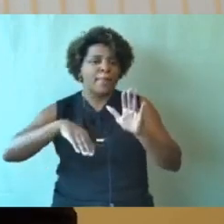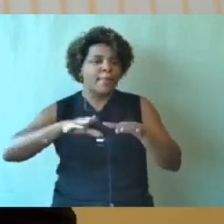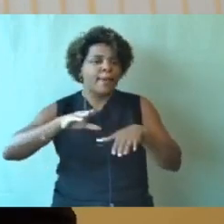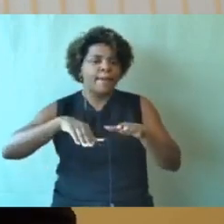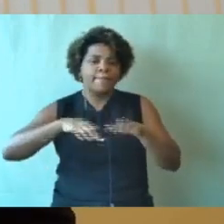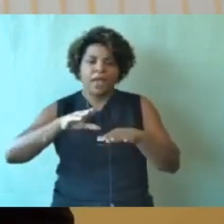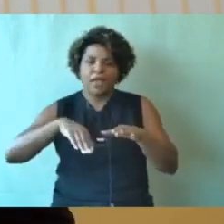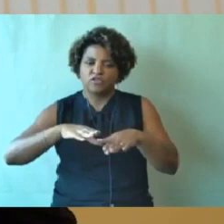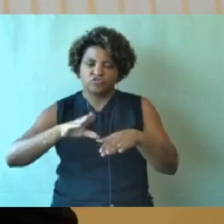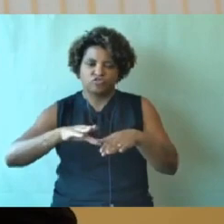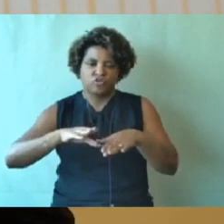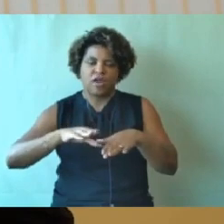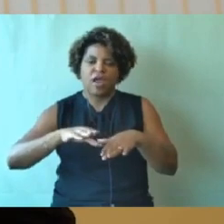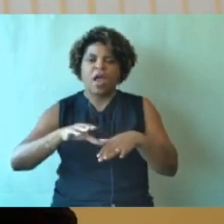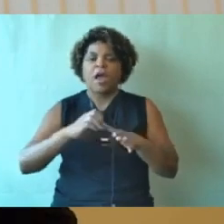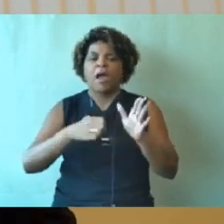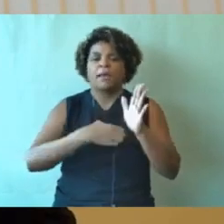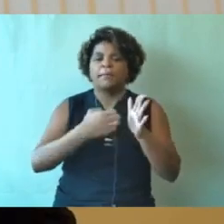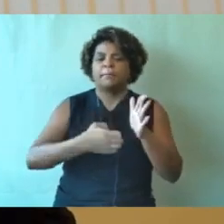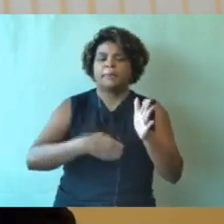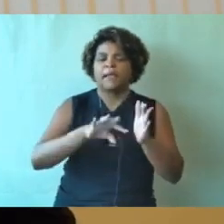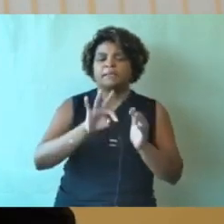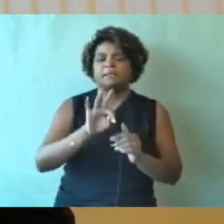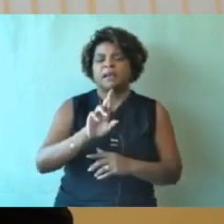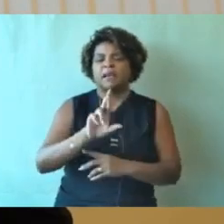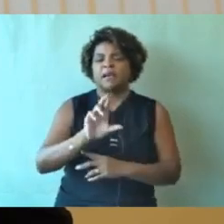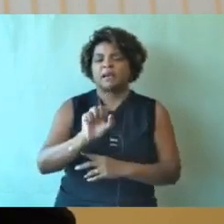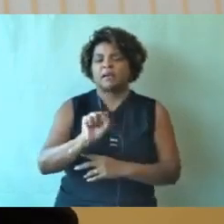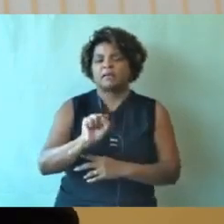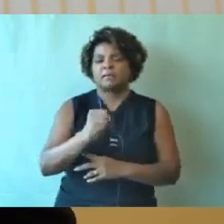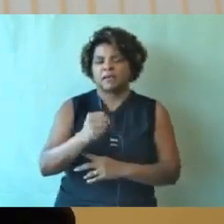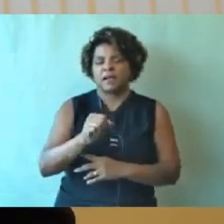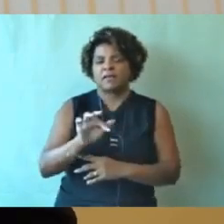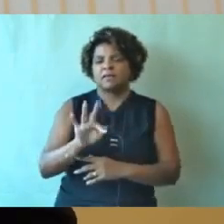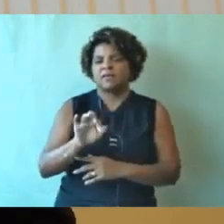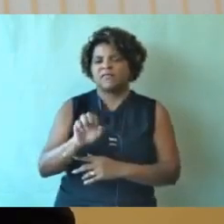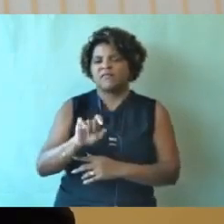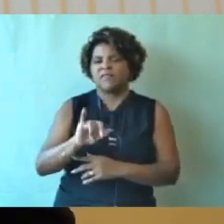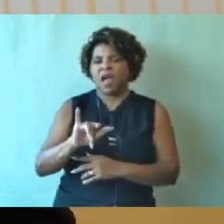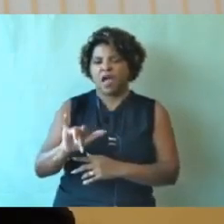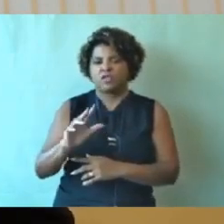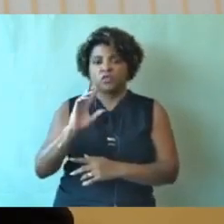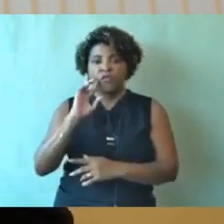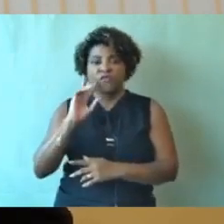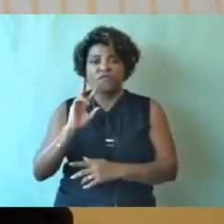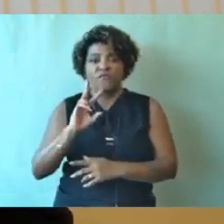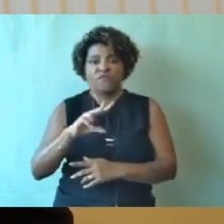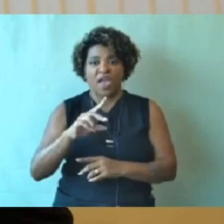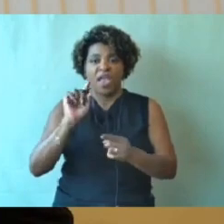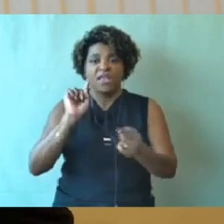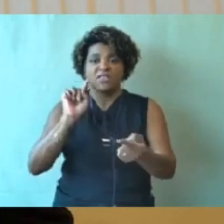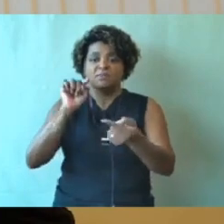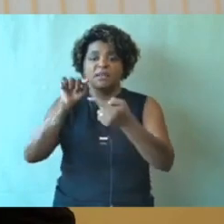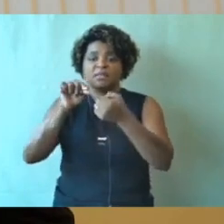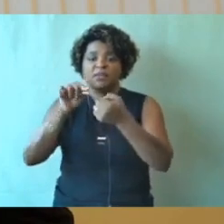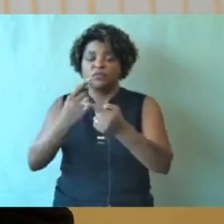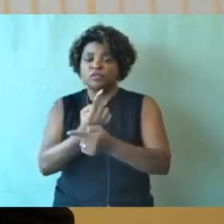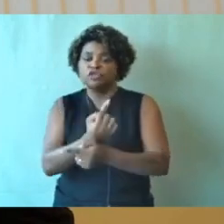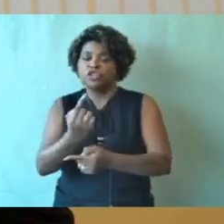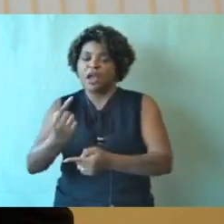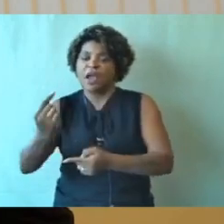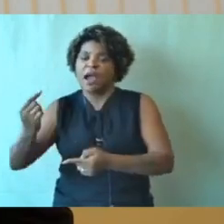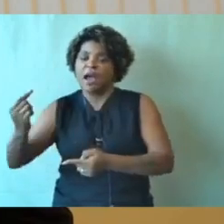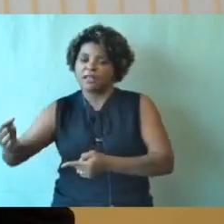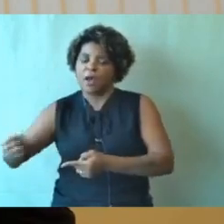empresa, principalmente, como diz perguntou o vereador Braulio, eu já afirmei, que se ele foi ineficiente, perdeu viagem,